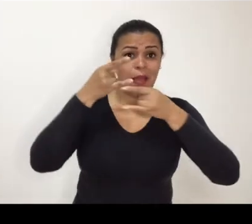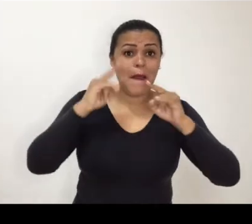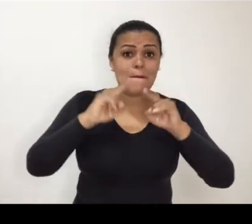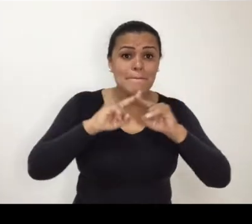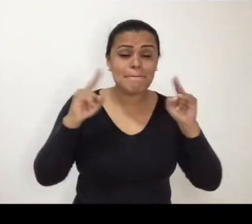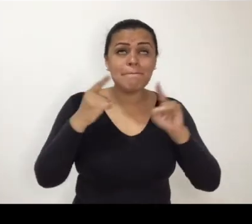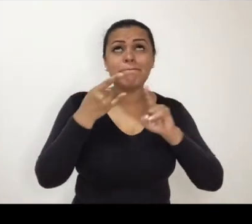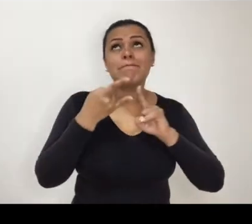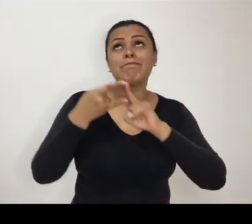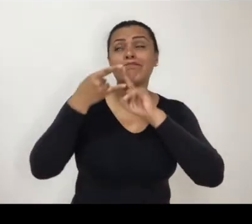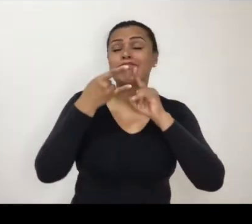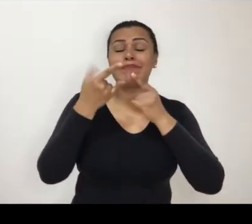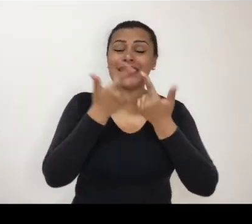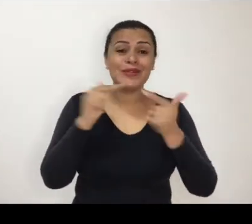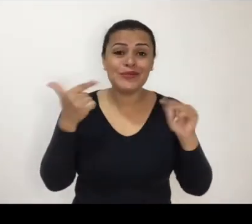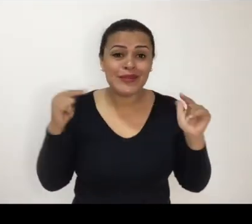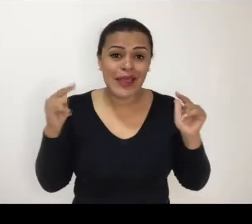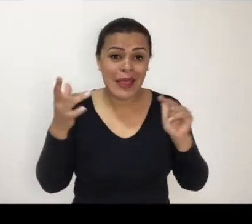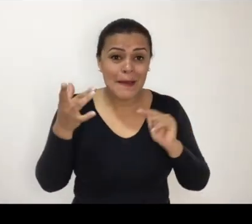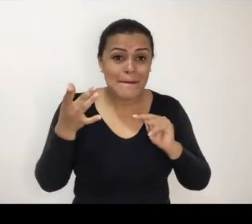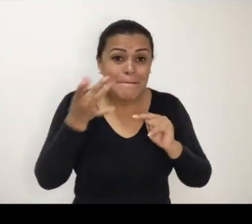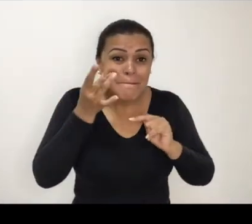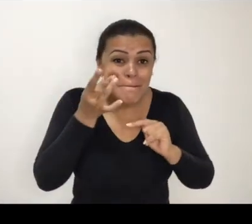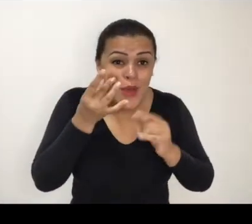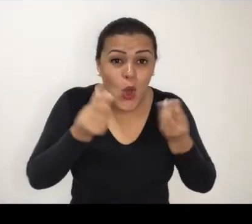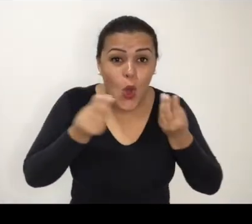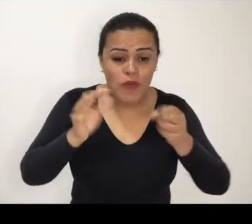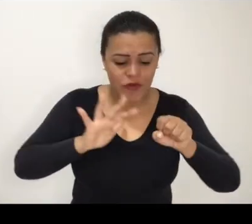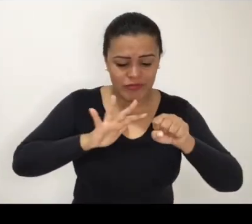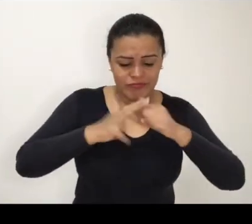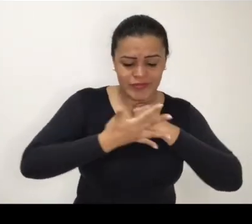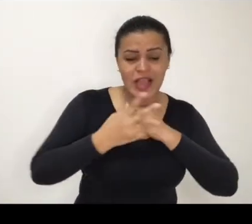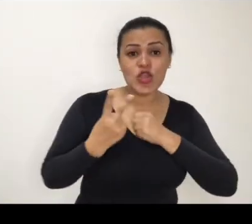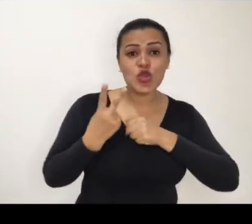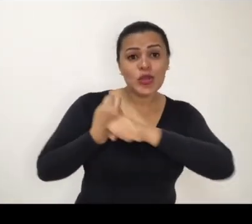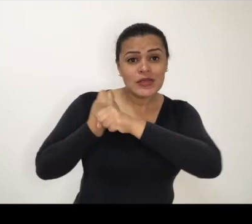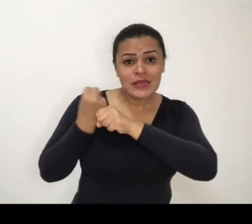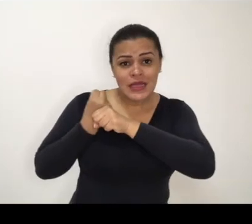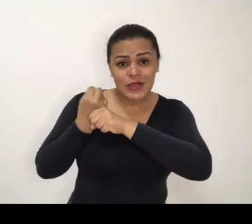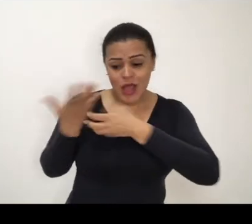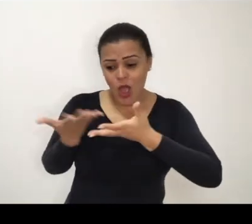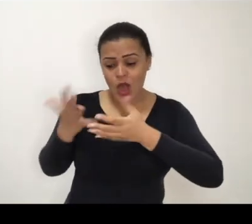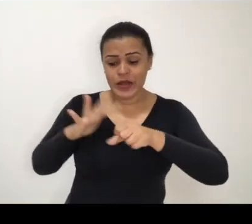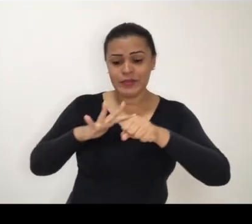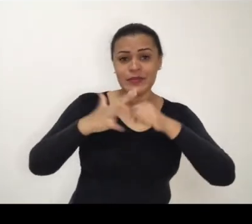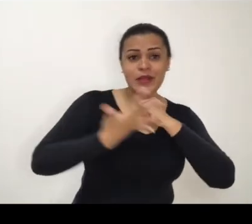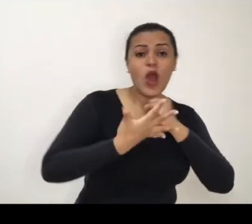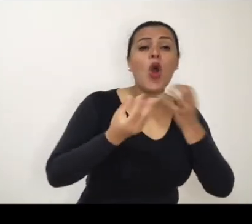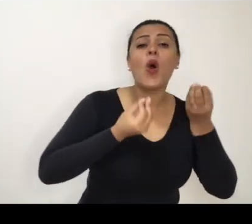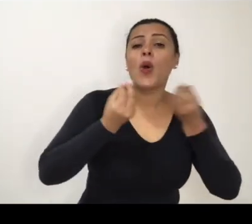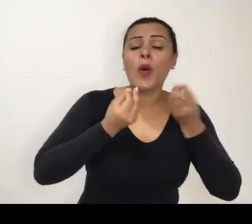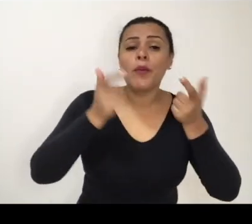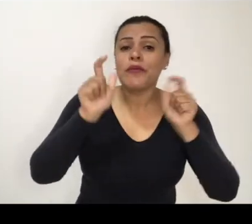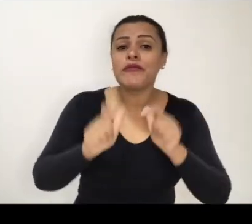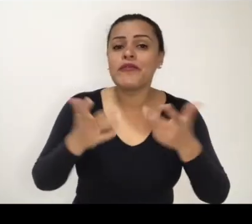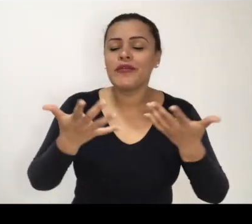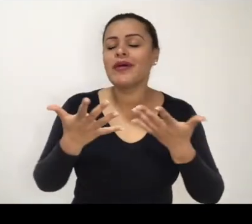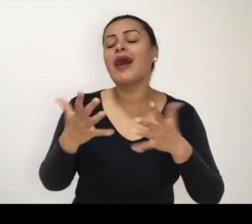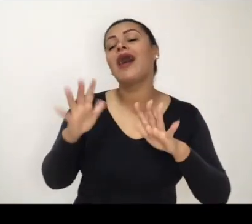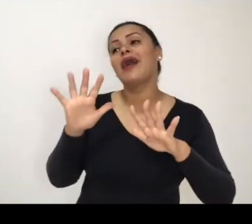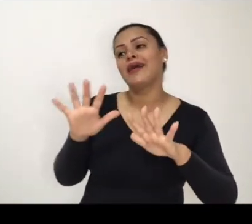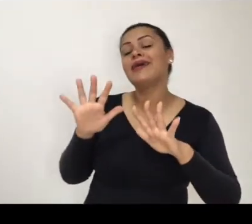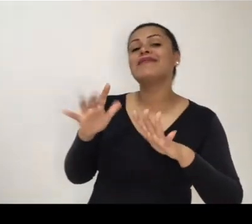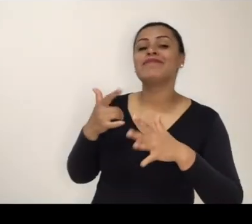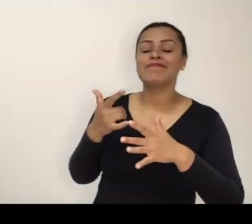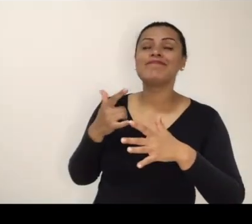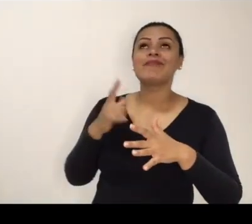plena pandemia, como a mediação na tela tem operado nesse estar junto, né? O Coré é o coletivo